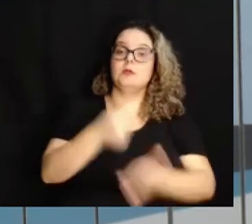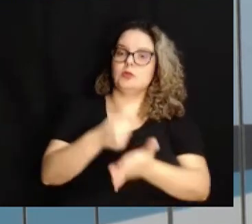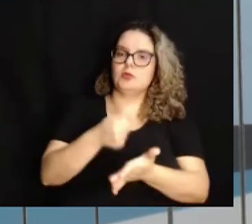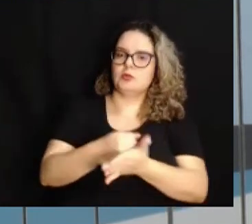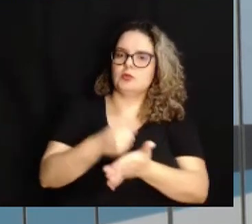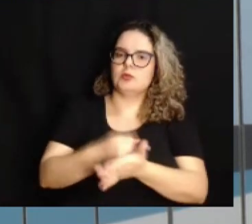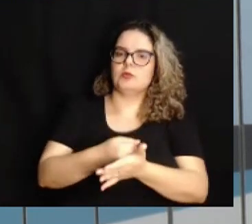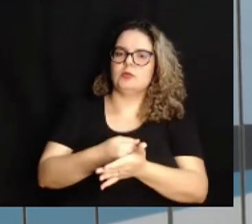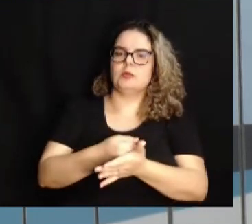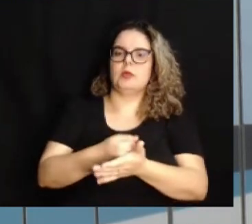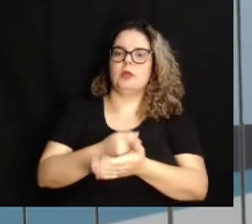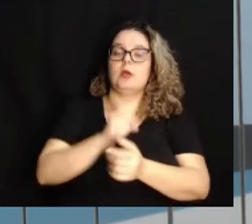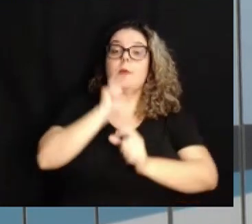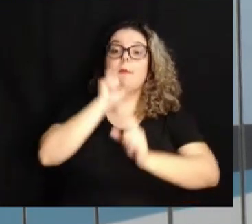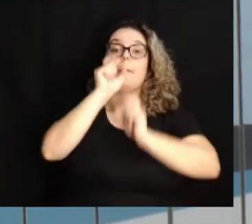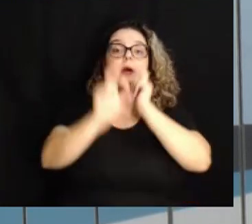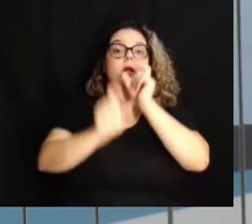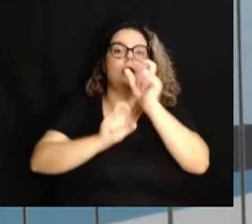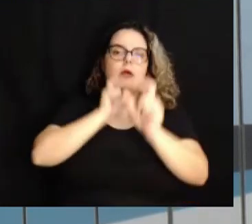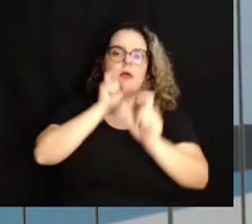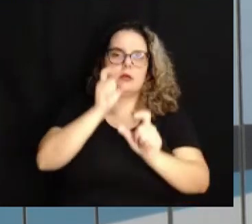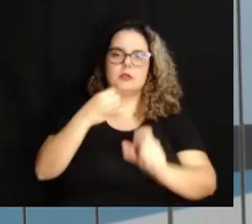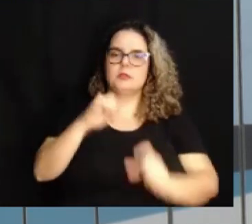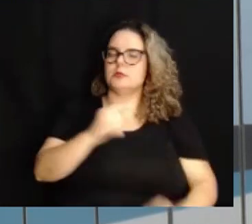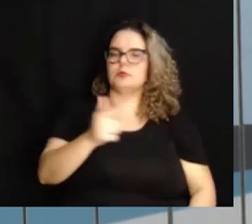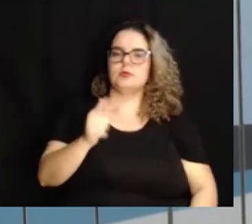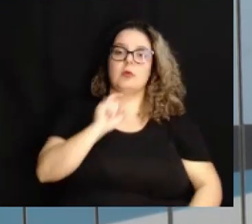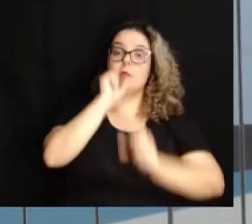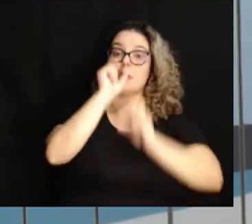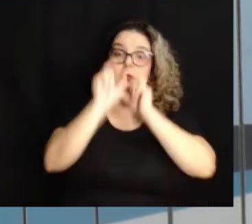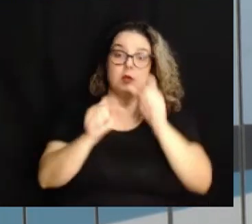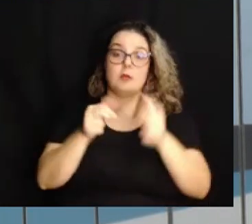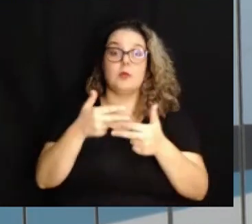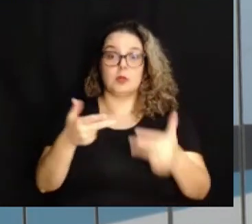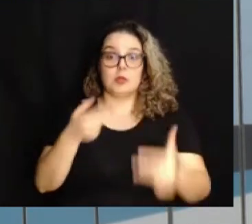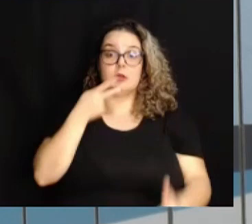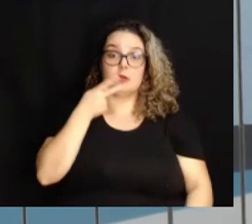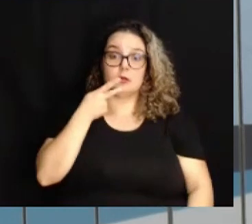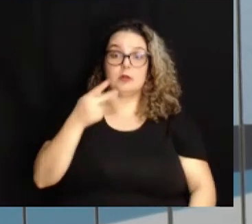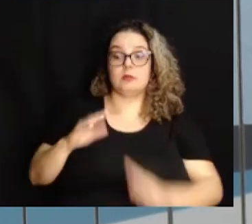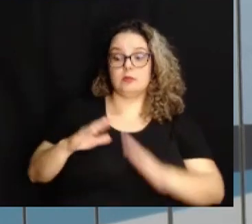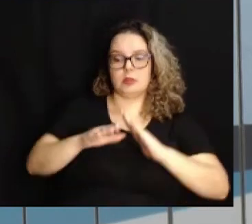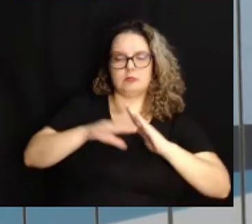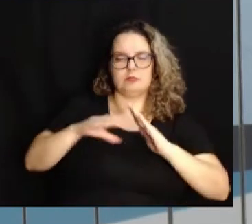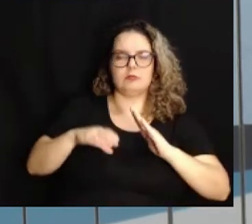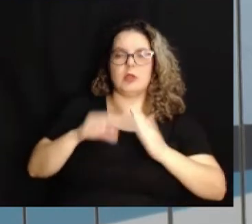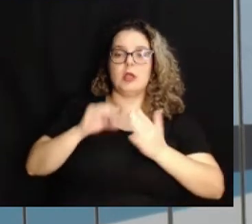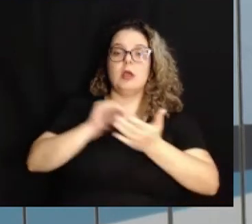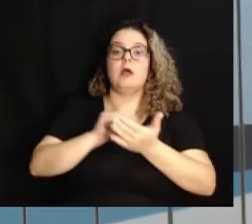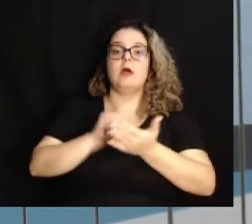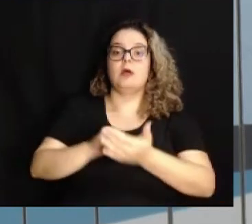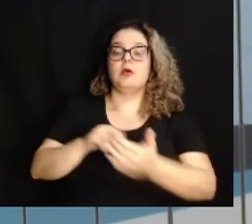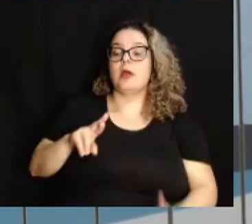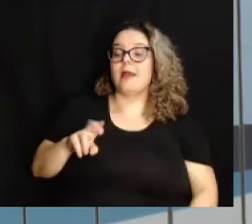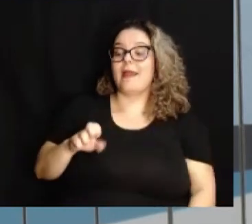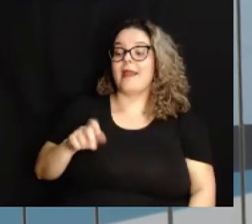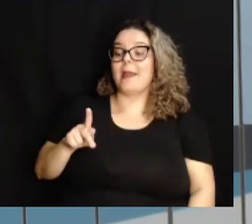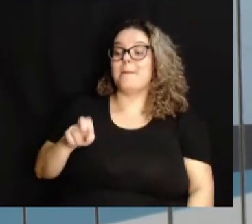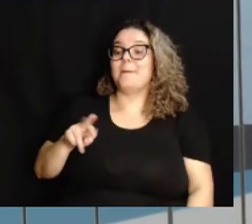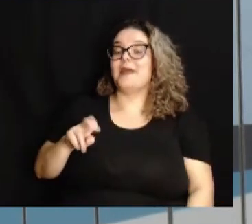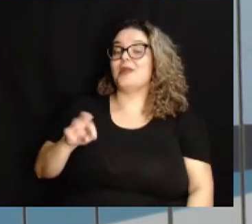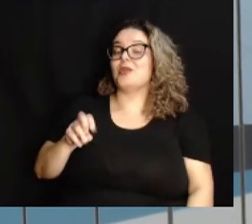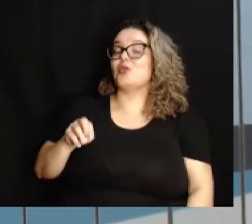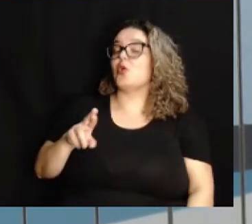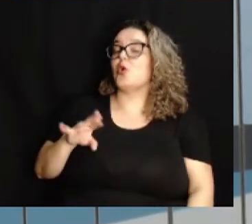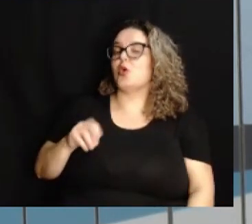para aquilo. E se você não tiver palavras, por algo que a gente fala muito na clínica, né, que é a falta de repertório emocional, ainda assim o terapeuta vai te